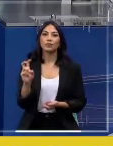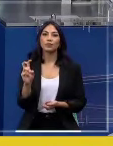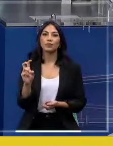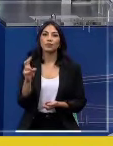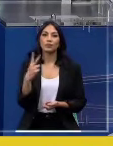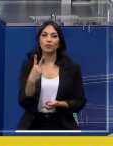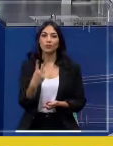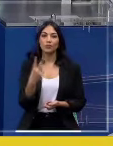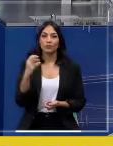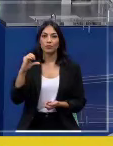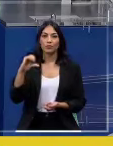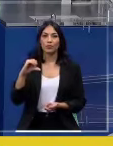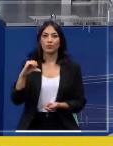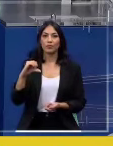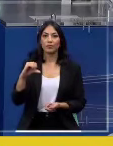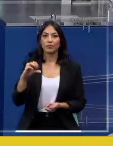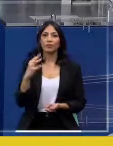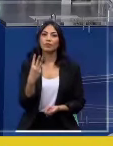24:15